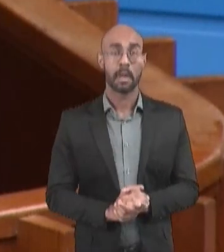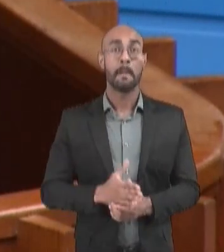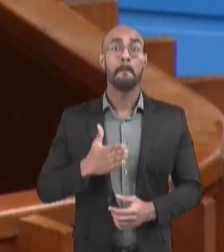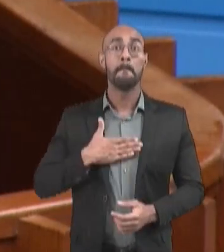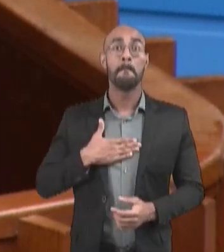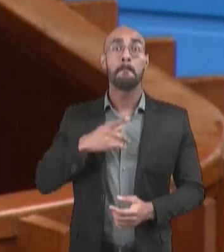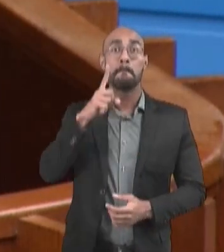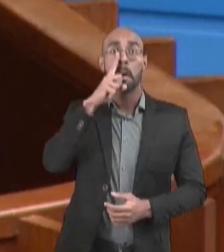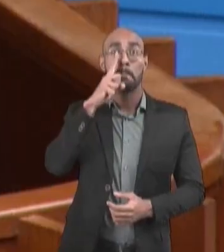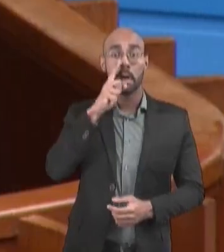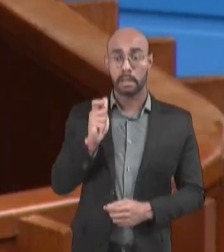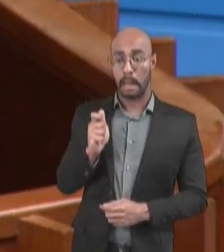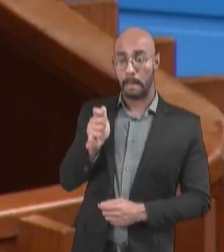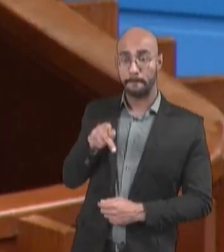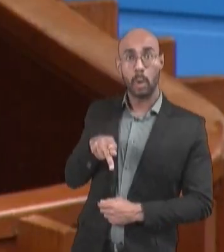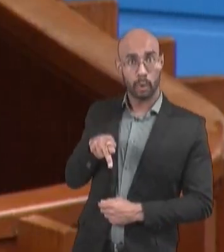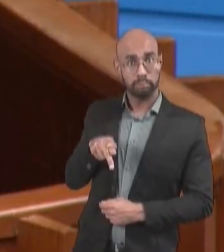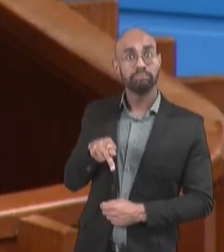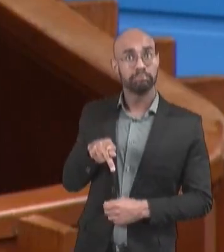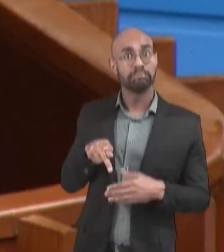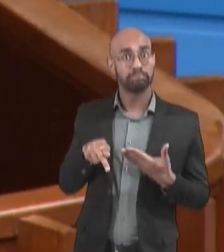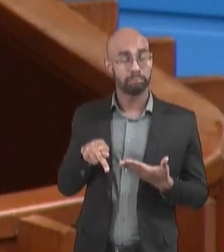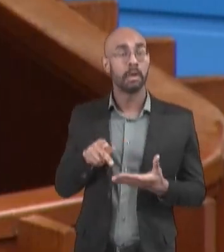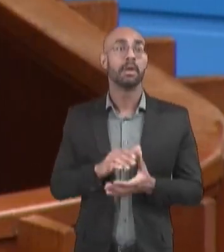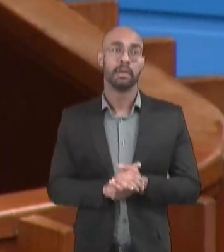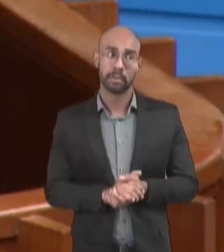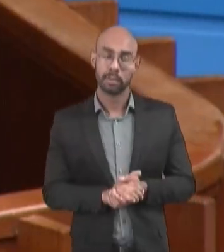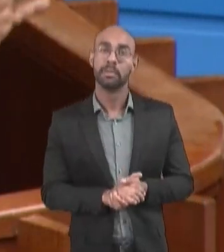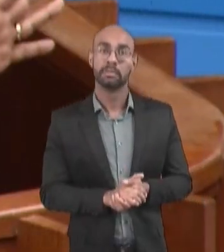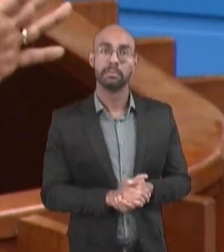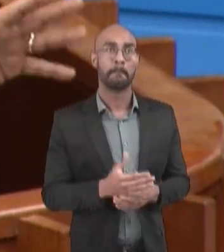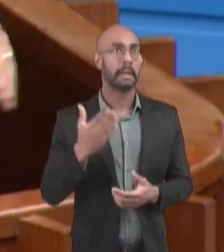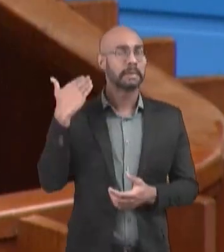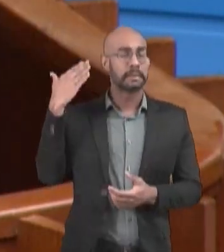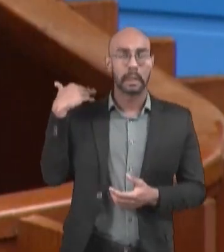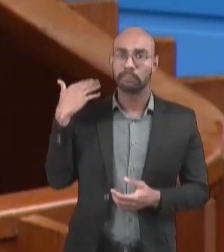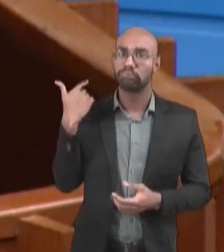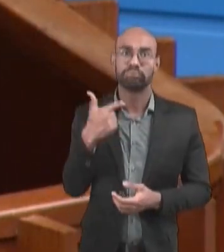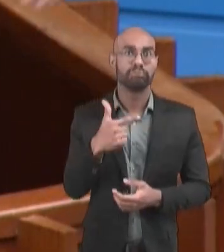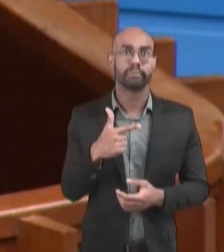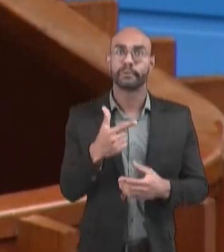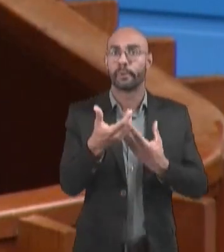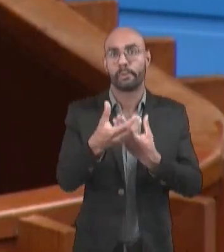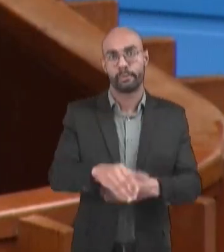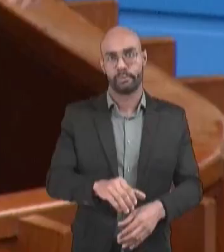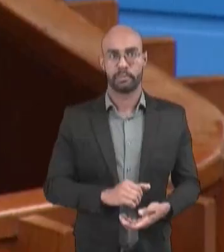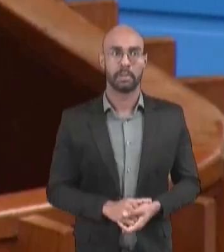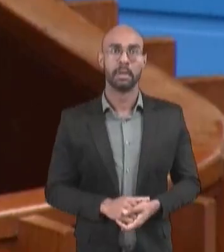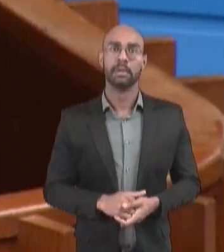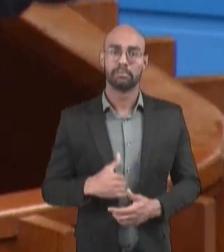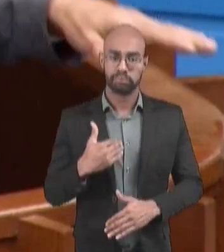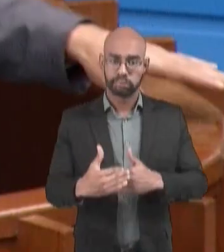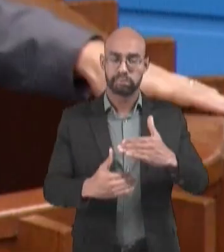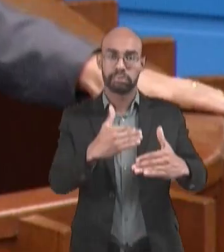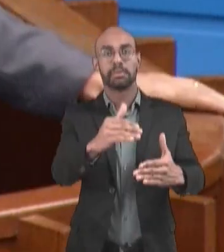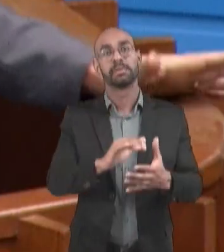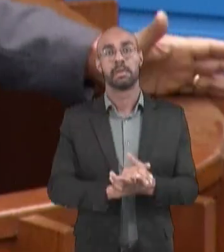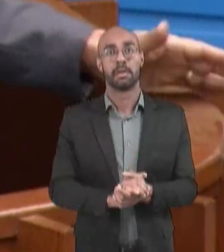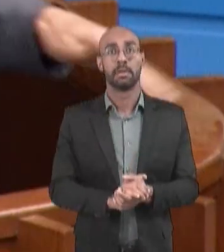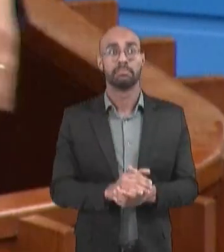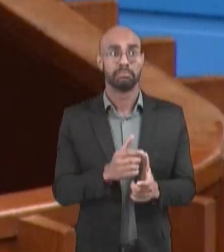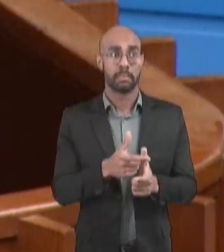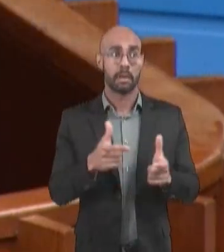mãe aposentou e ela, lógico, primeiro, antes não tinha nem concurso. Então, a grande parte